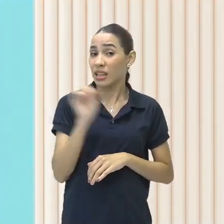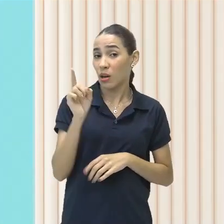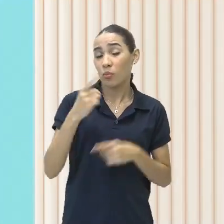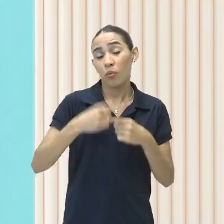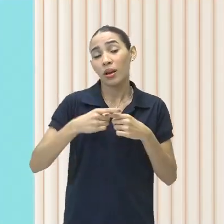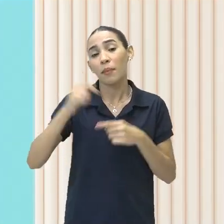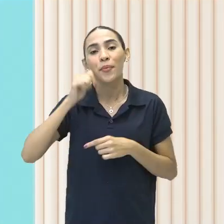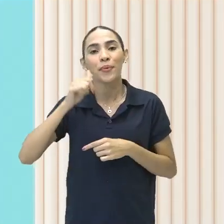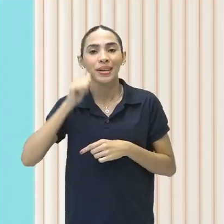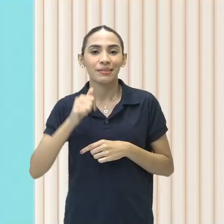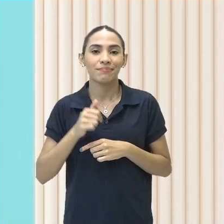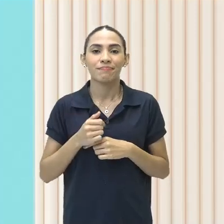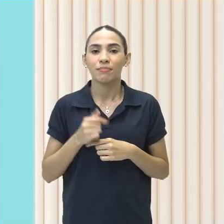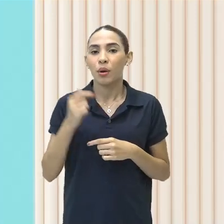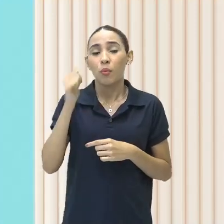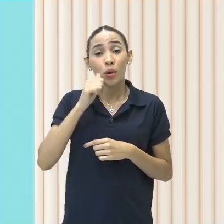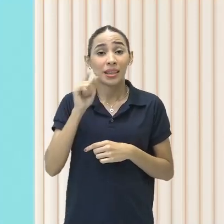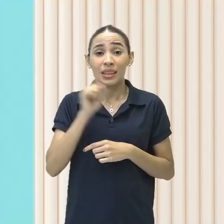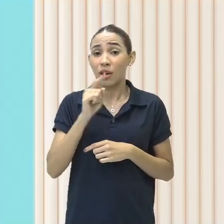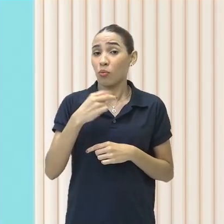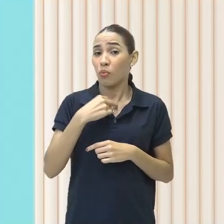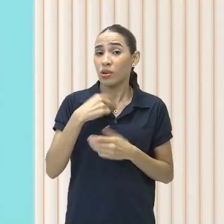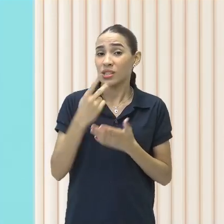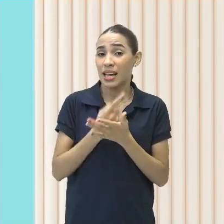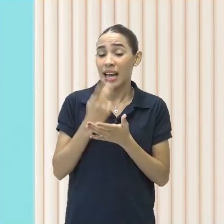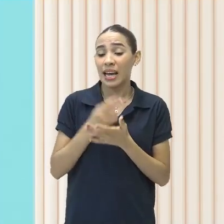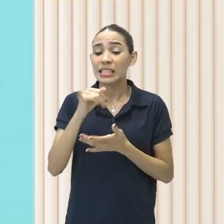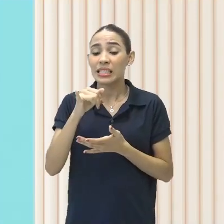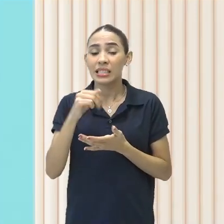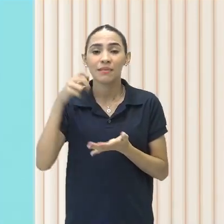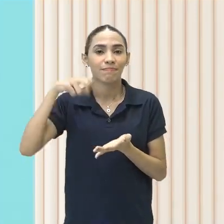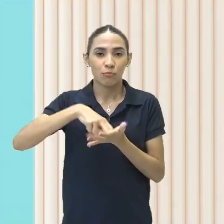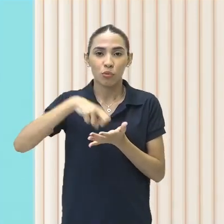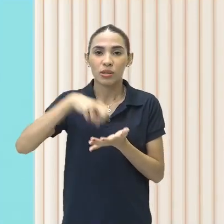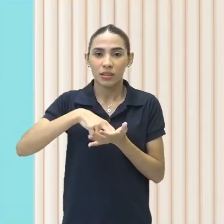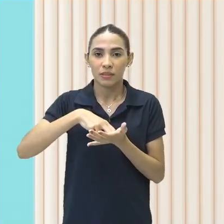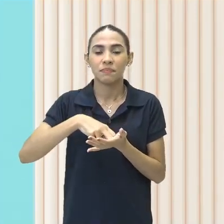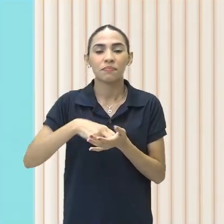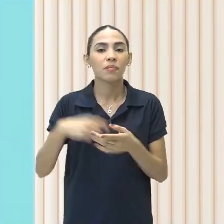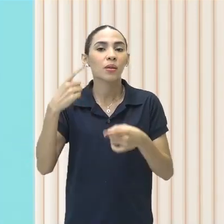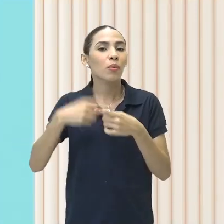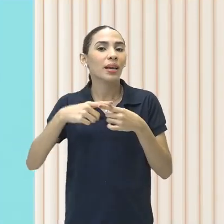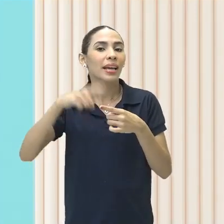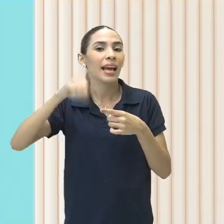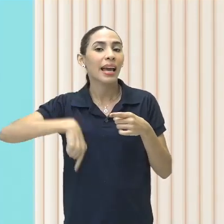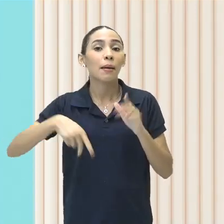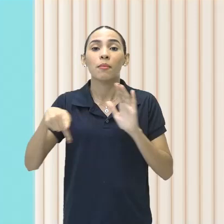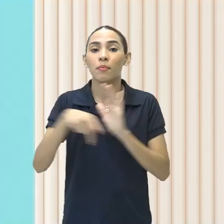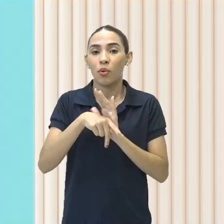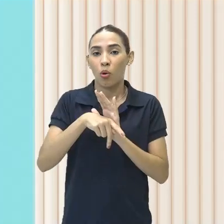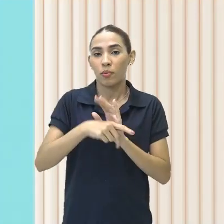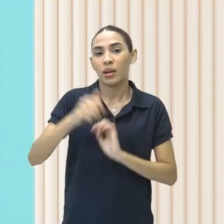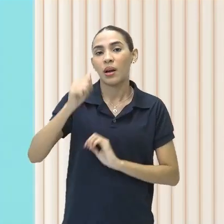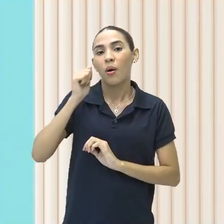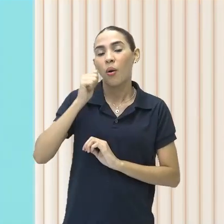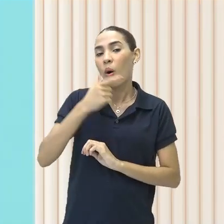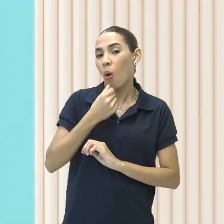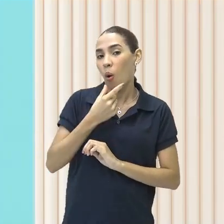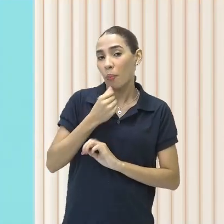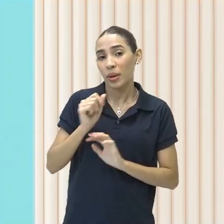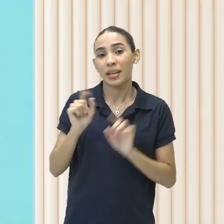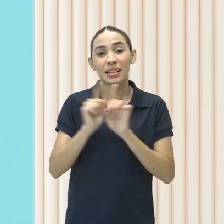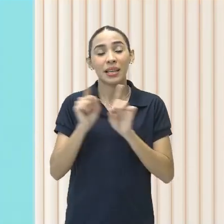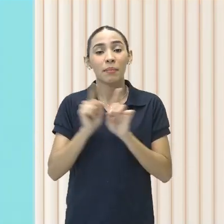mulher. Mulher não pode errar, e se errar ela merece ser o quê? Punida. Porque ela é uma propriedade masculina, e como